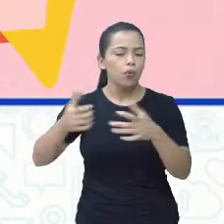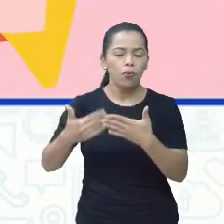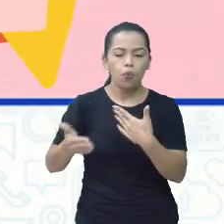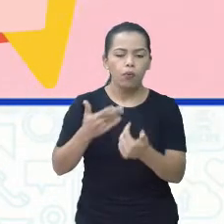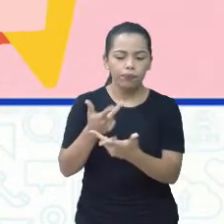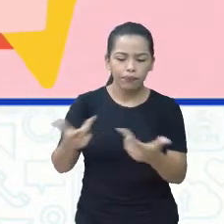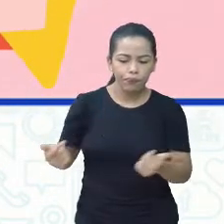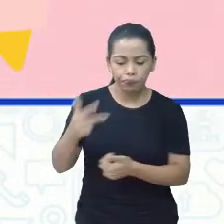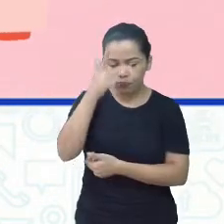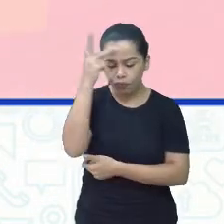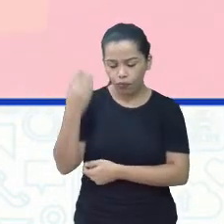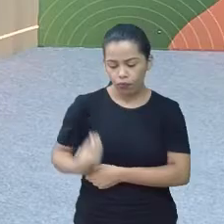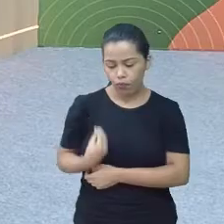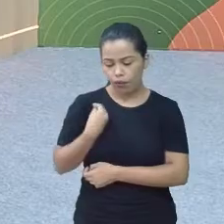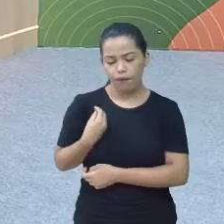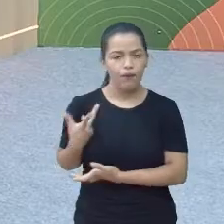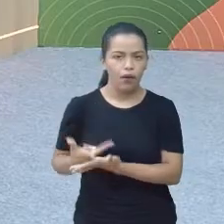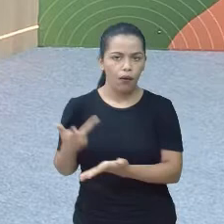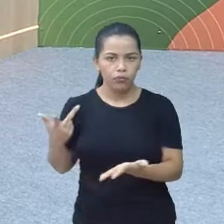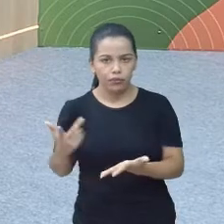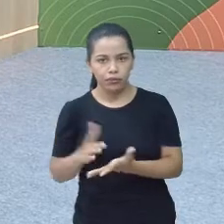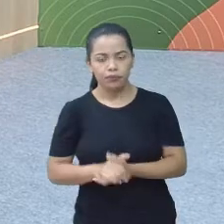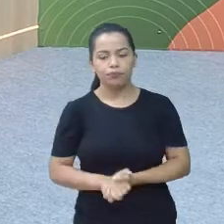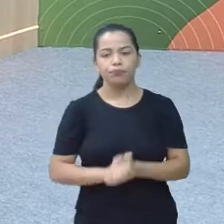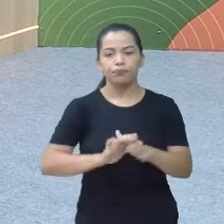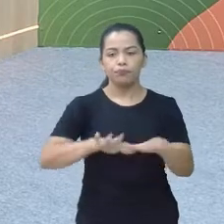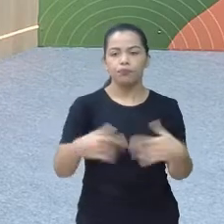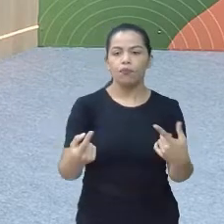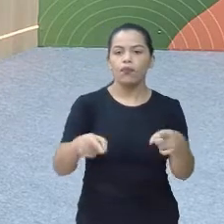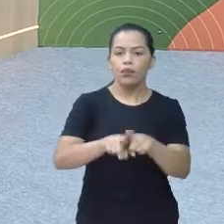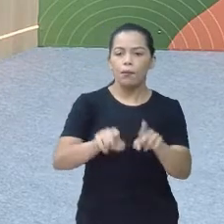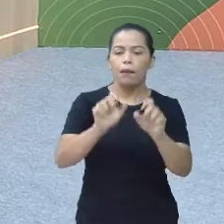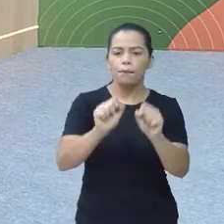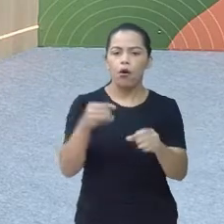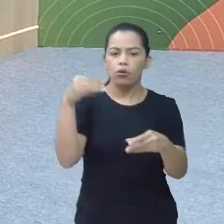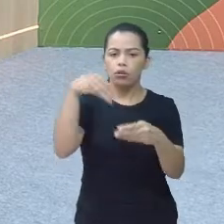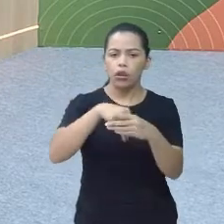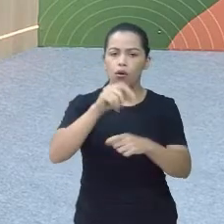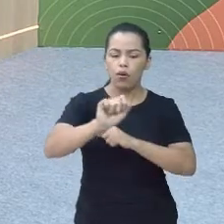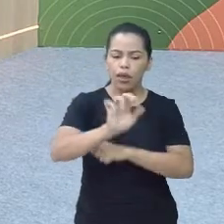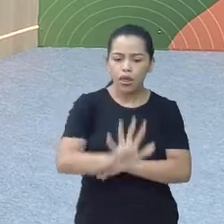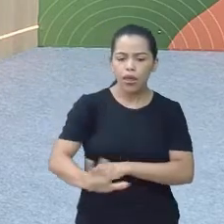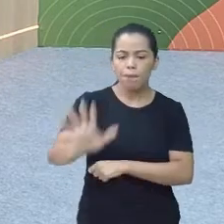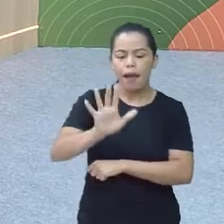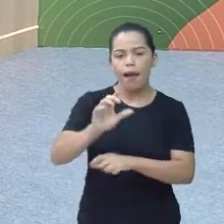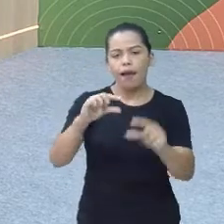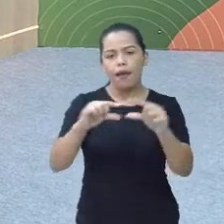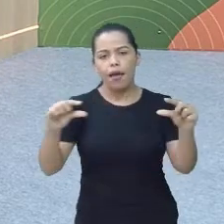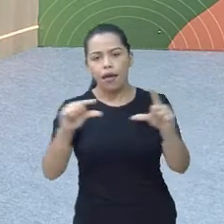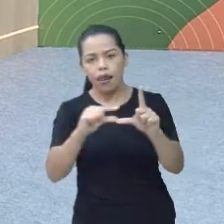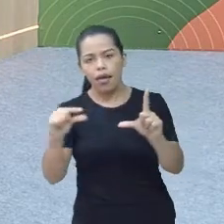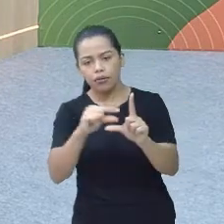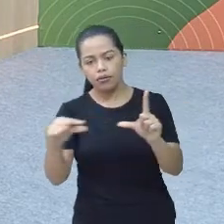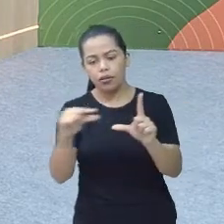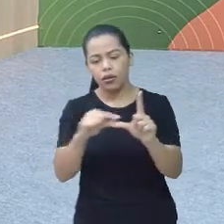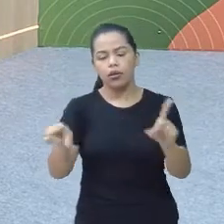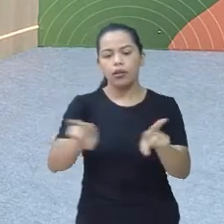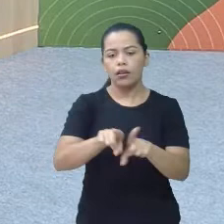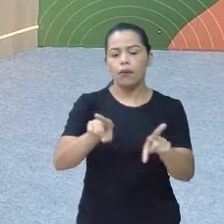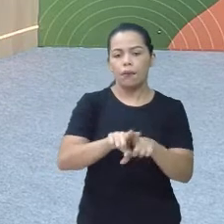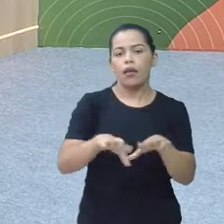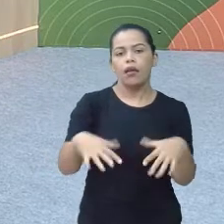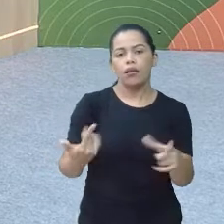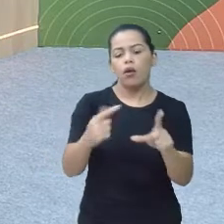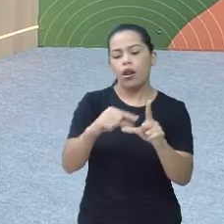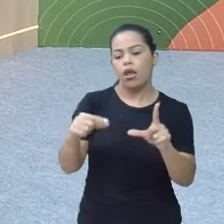relatar o acontecido. Ela também pode possuir imagens, legendas. A legenda é o